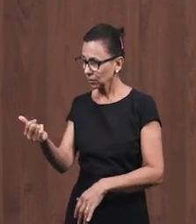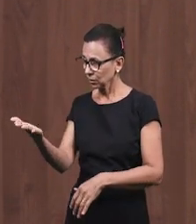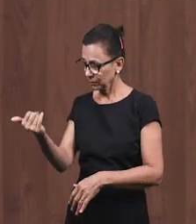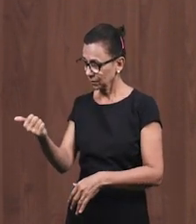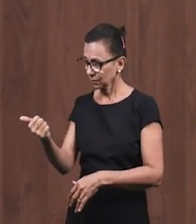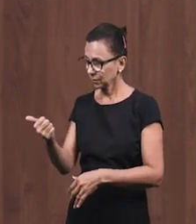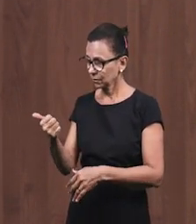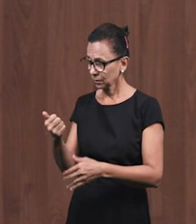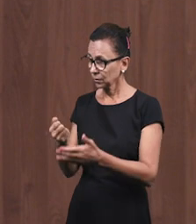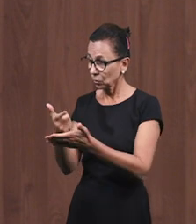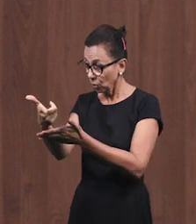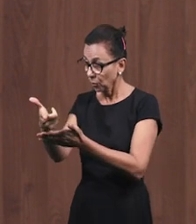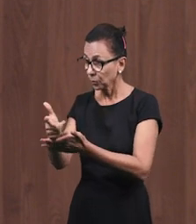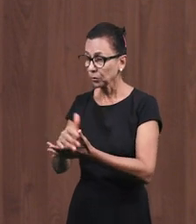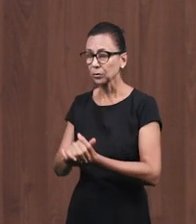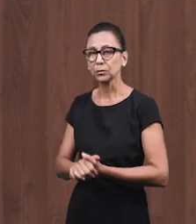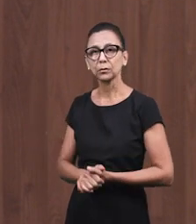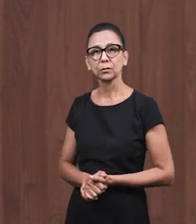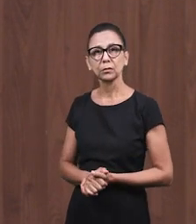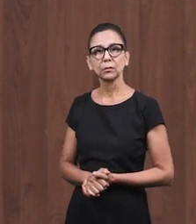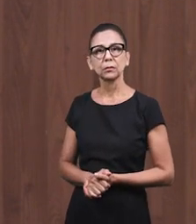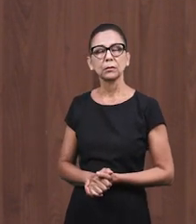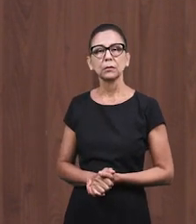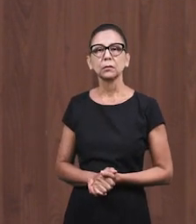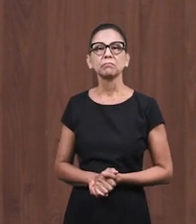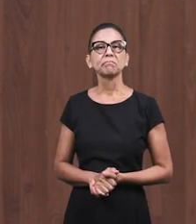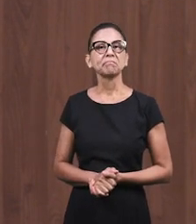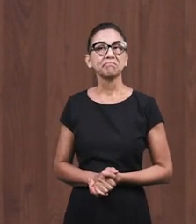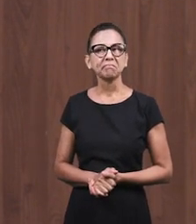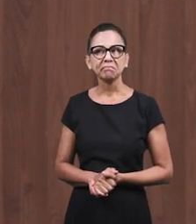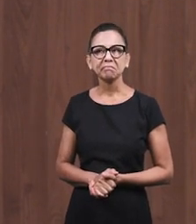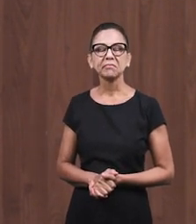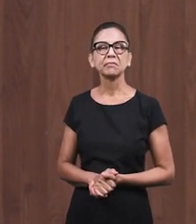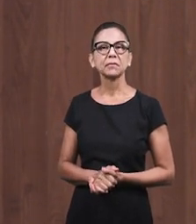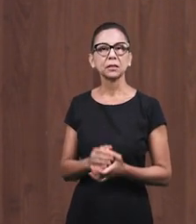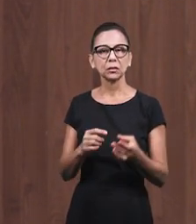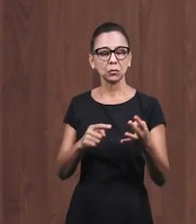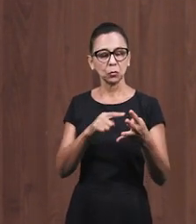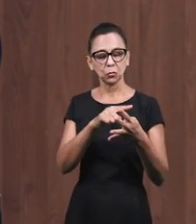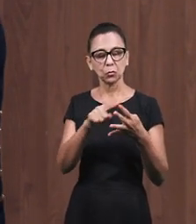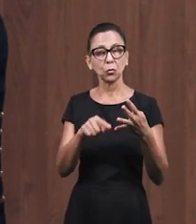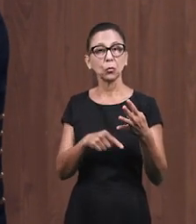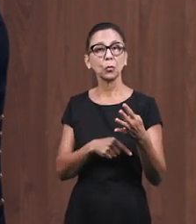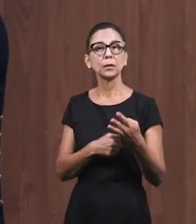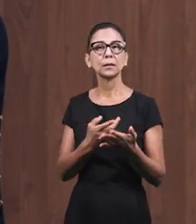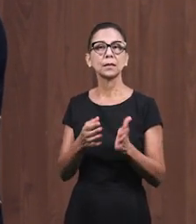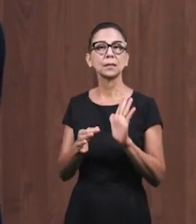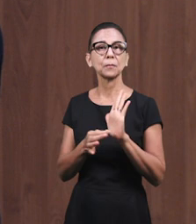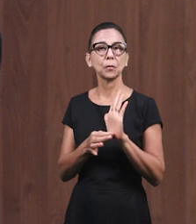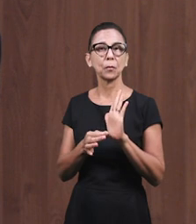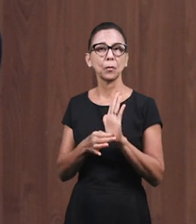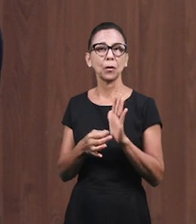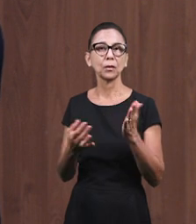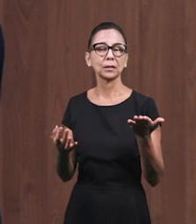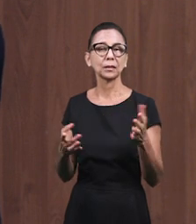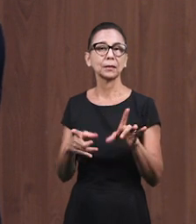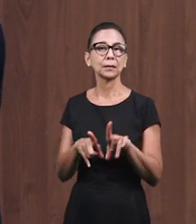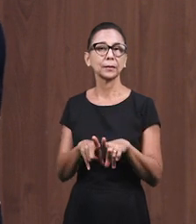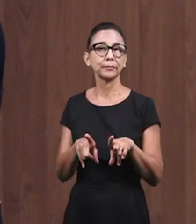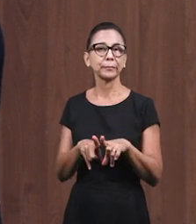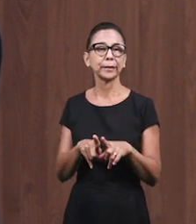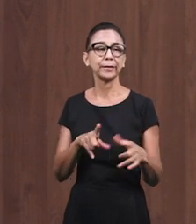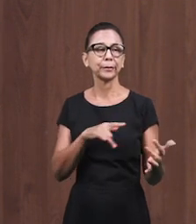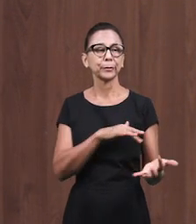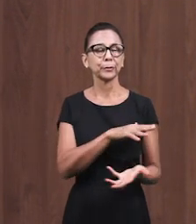daria. Nabote podia pedir o que ele quisesse ali, mas quantas propostas nos são feitas